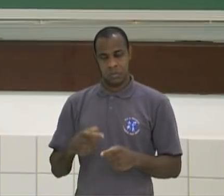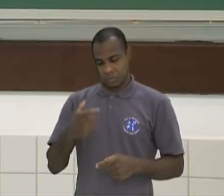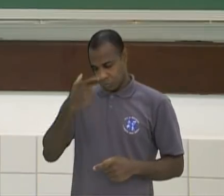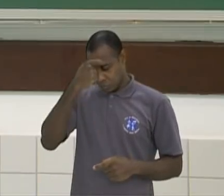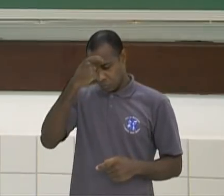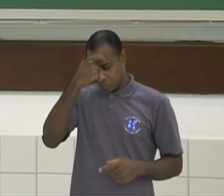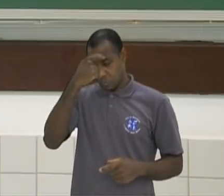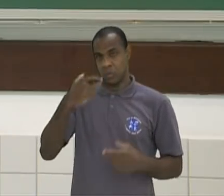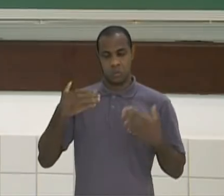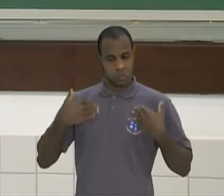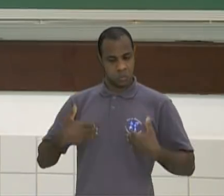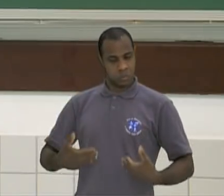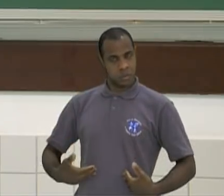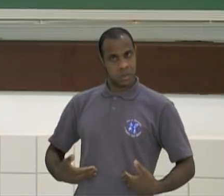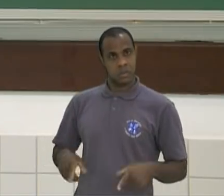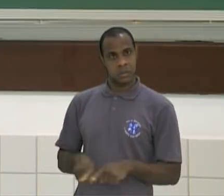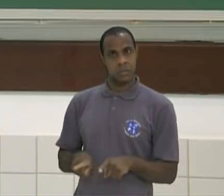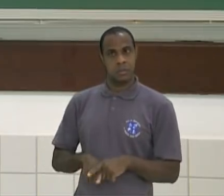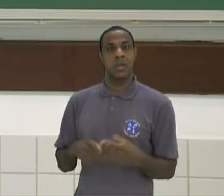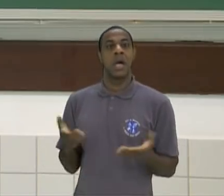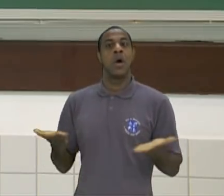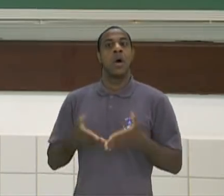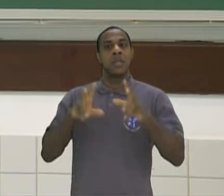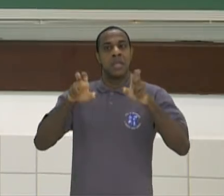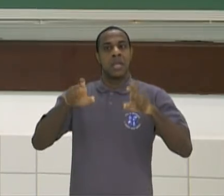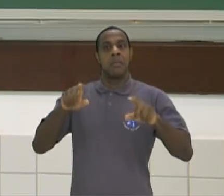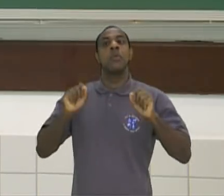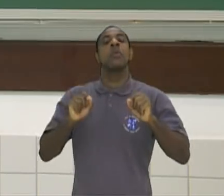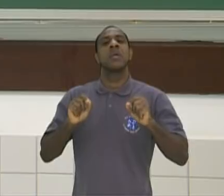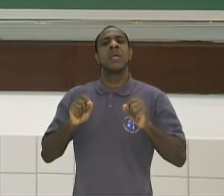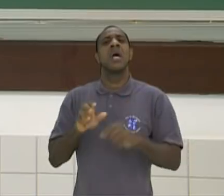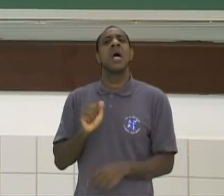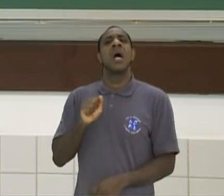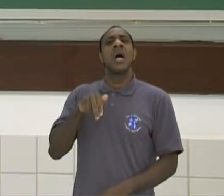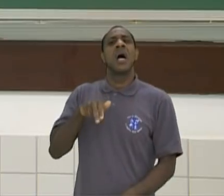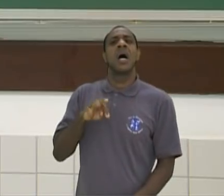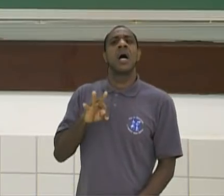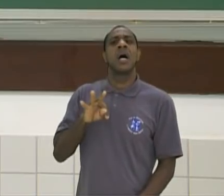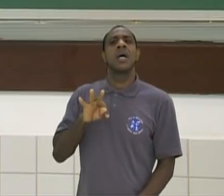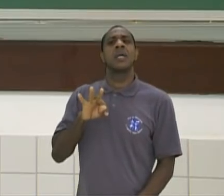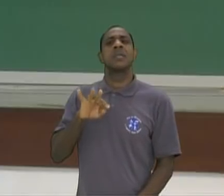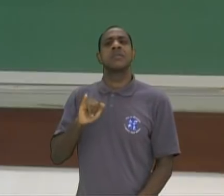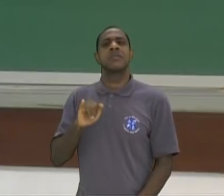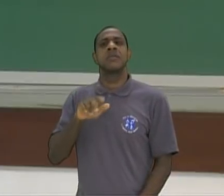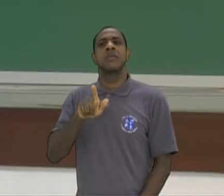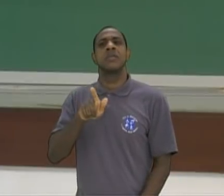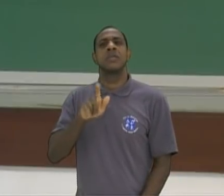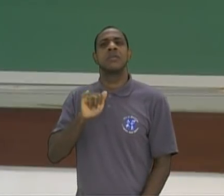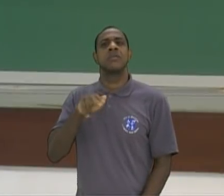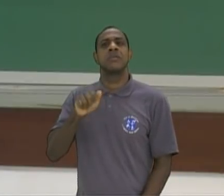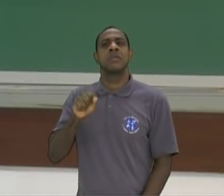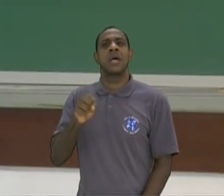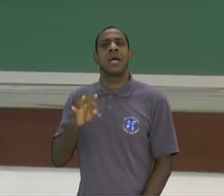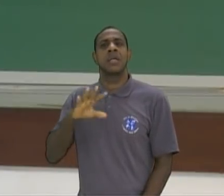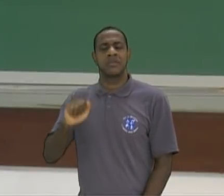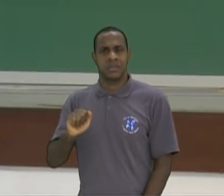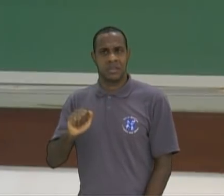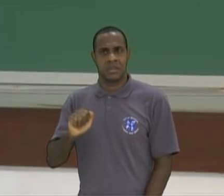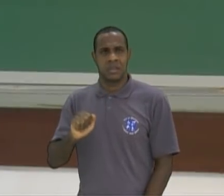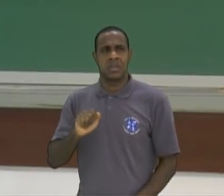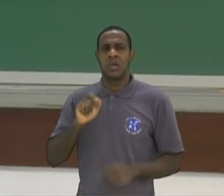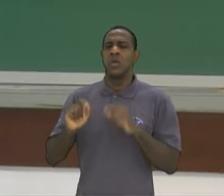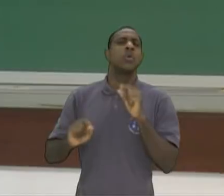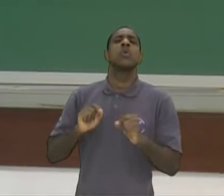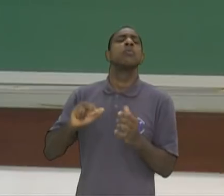nossa aula é o quê? A antiginástica. Aí você me pergunta, o que é a antiginástica? Seria uma aversão, uma fobia à